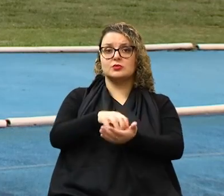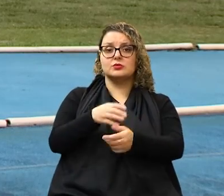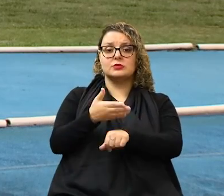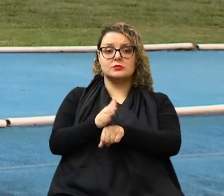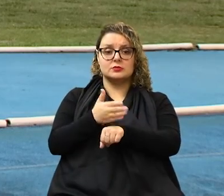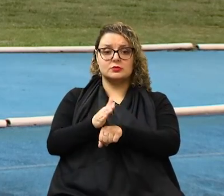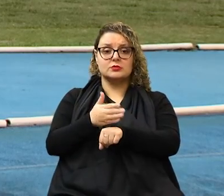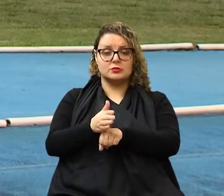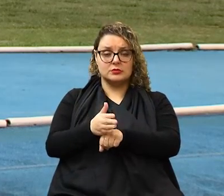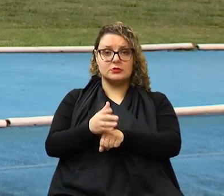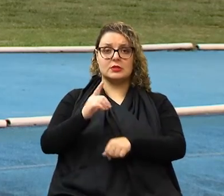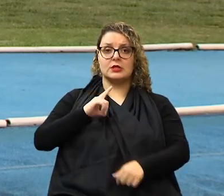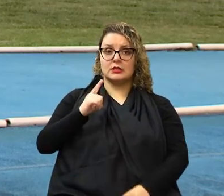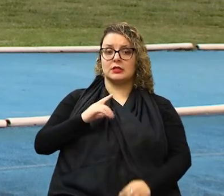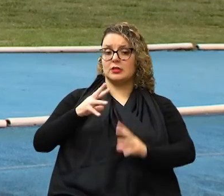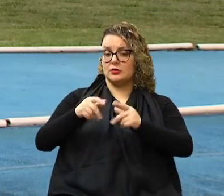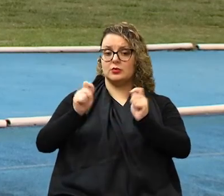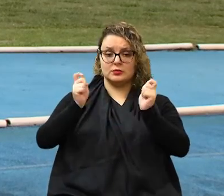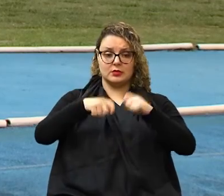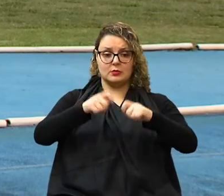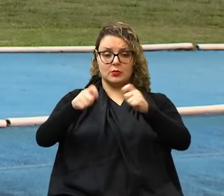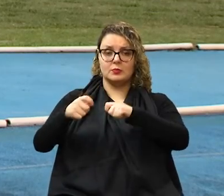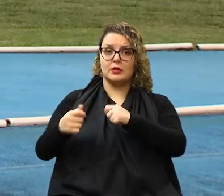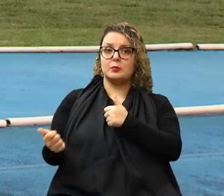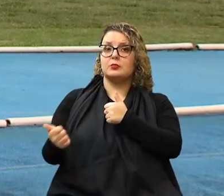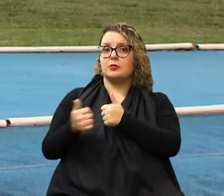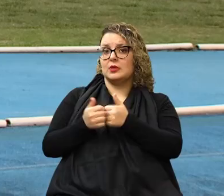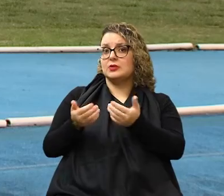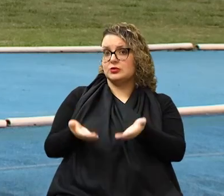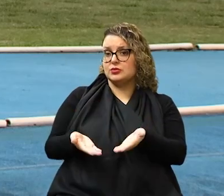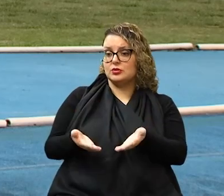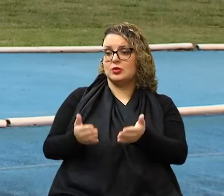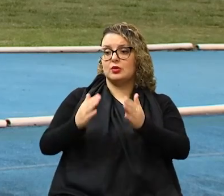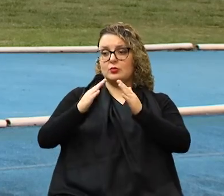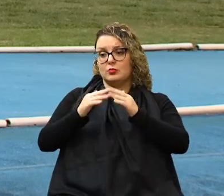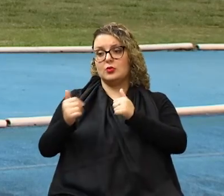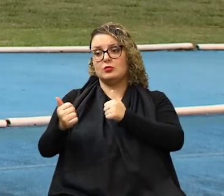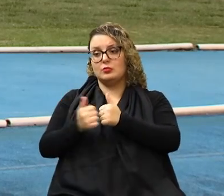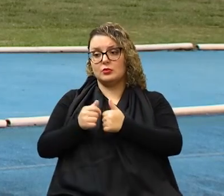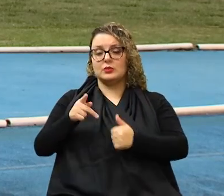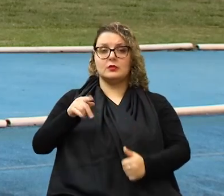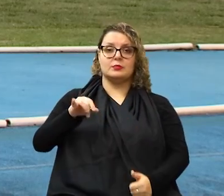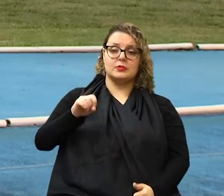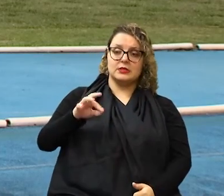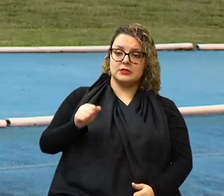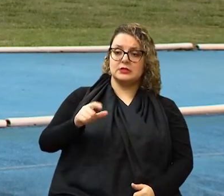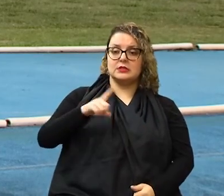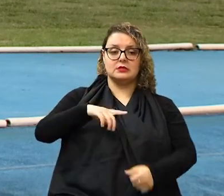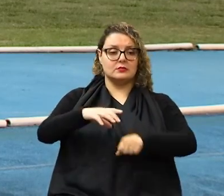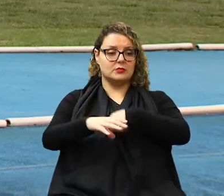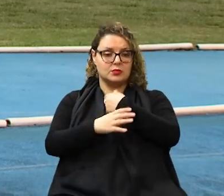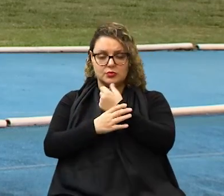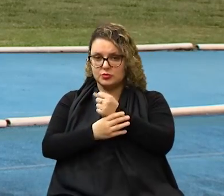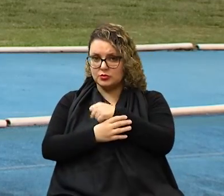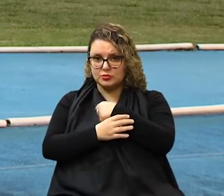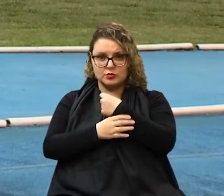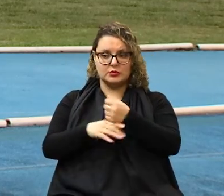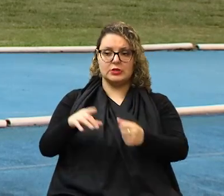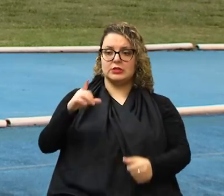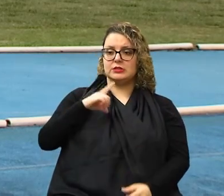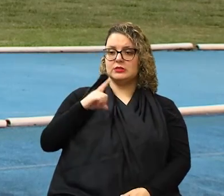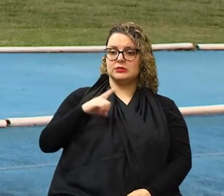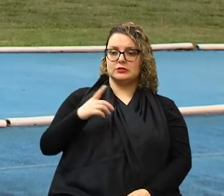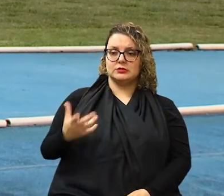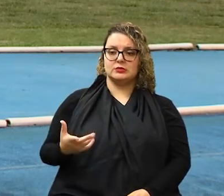centro de treinamento onde a gente tem todas as possibilidades bem pertinho. Aqui eu moro aqui pertinho da pista, tem fisioterapia, tenho